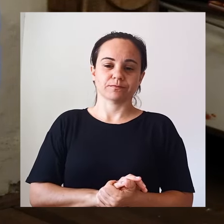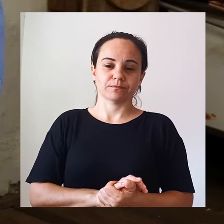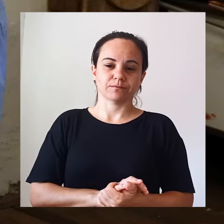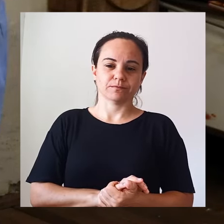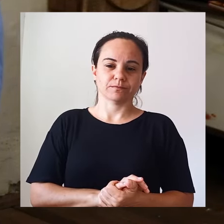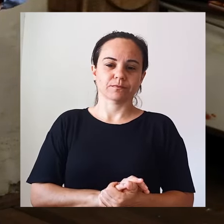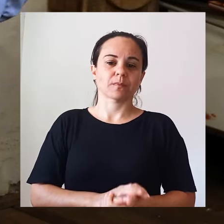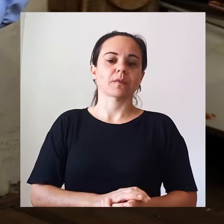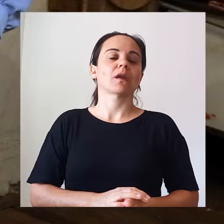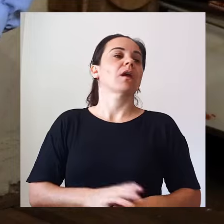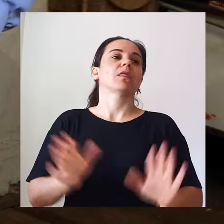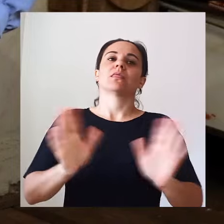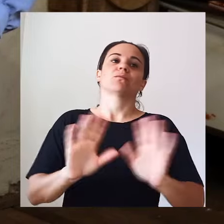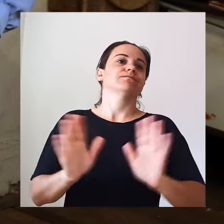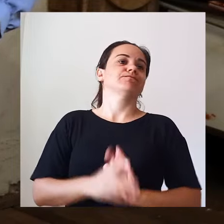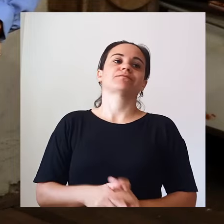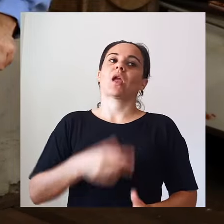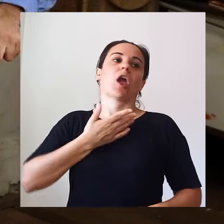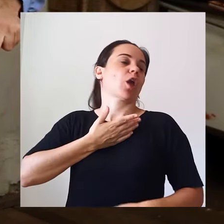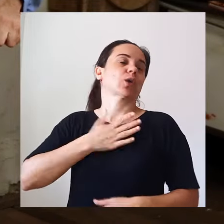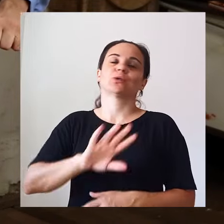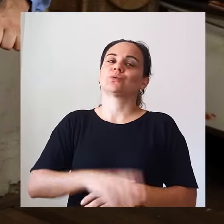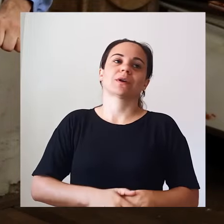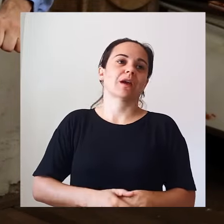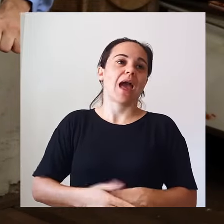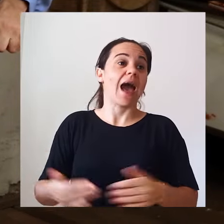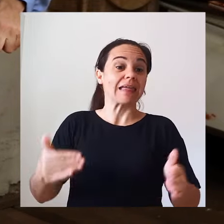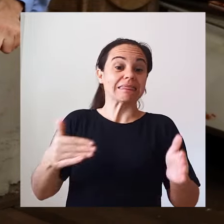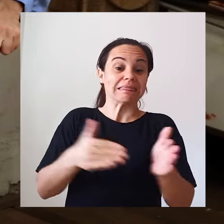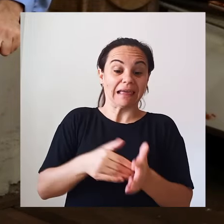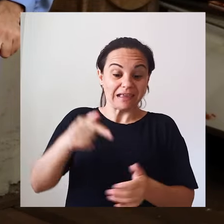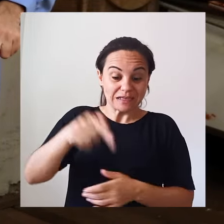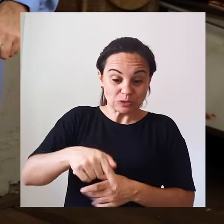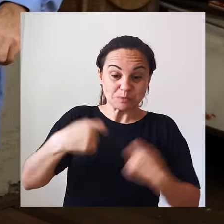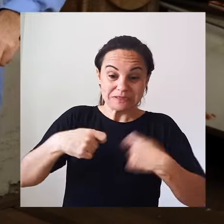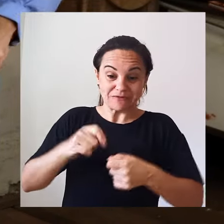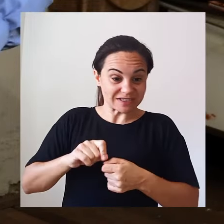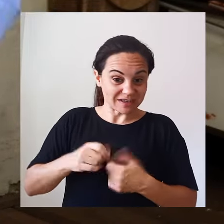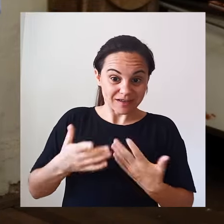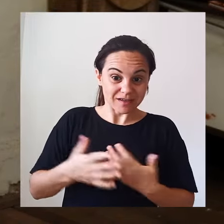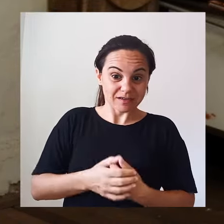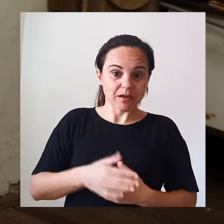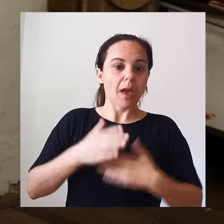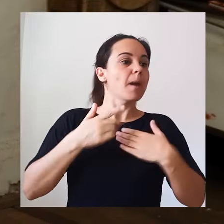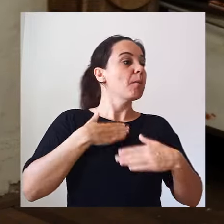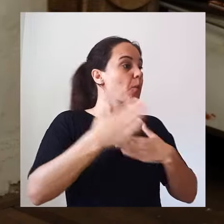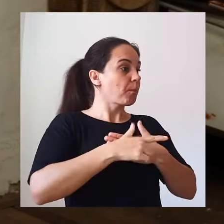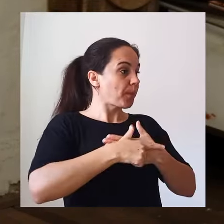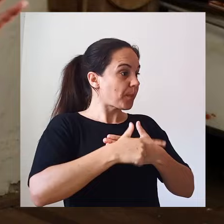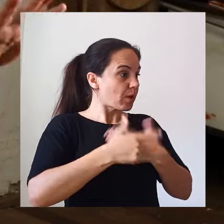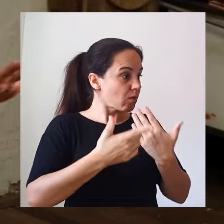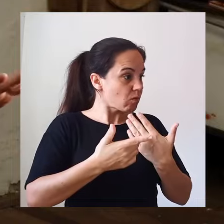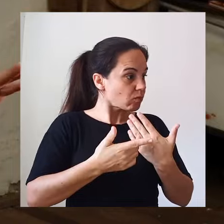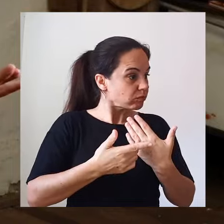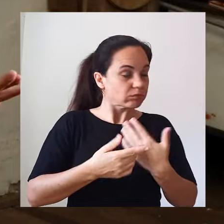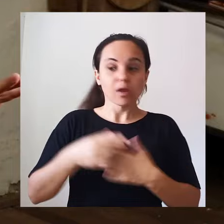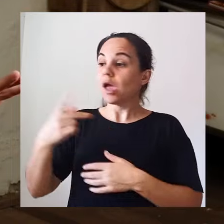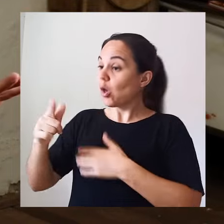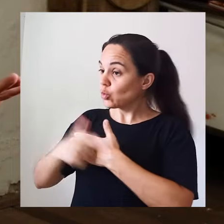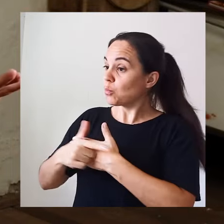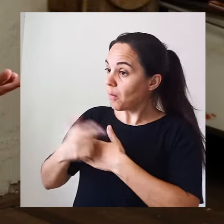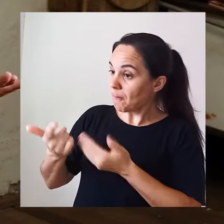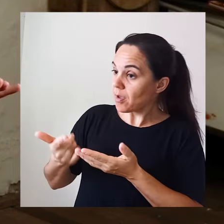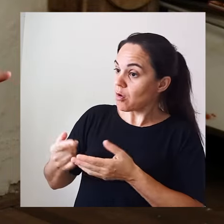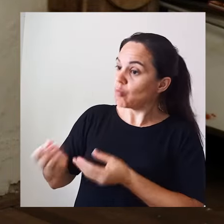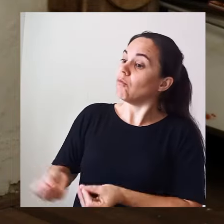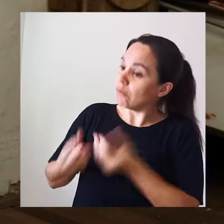Ah, não. Mas até isso agora tenho que fazer. Até isso. Mas é teu papel, Olga. Ah, eu não quero. Não quero. Você vai ficar servindo chá, café,